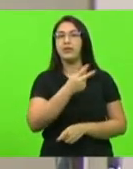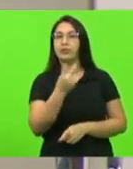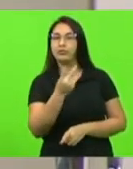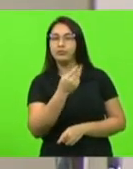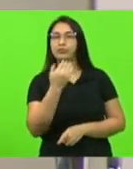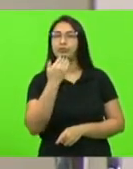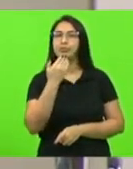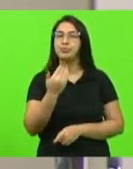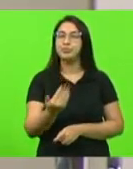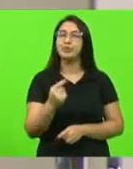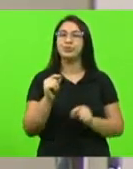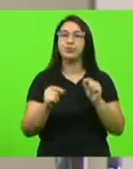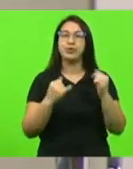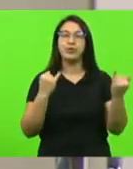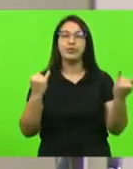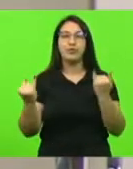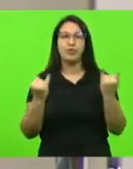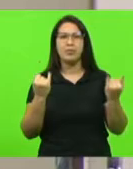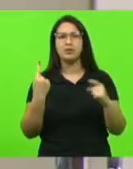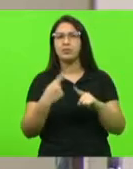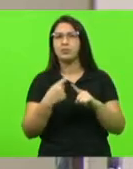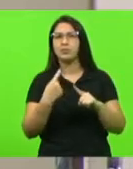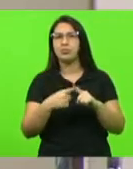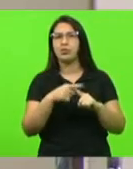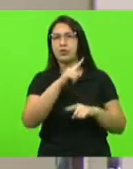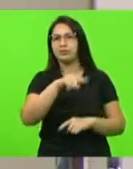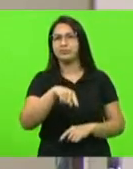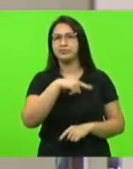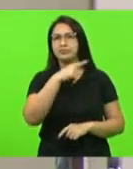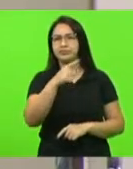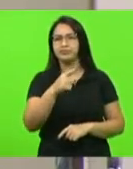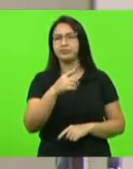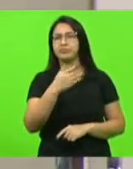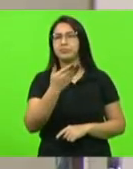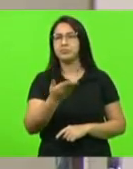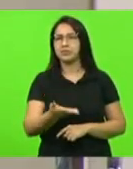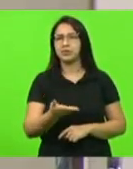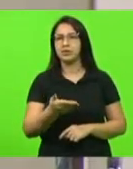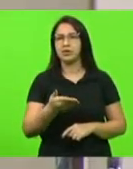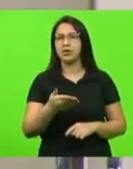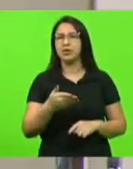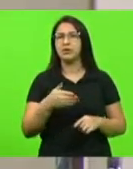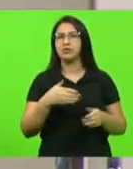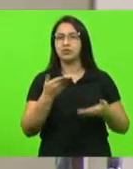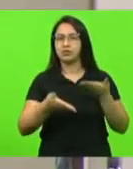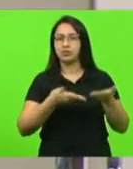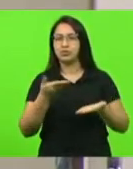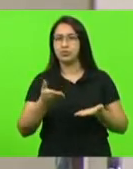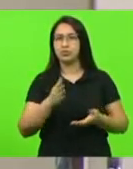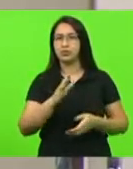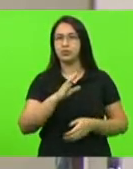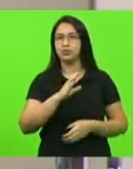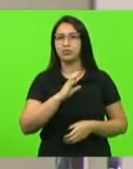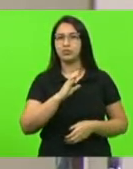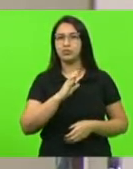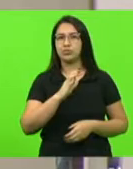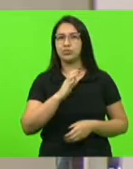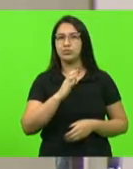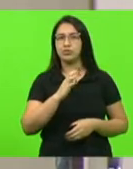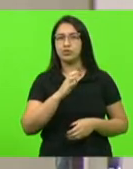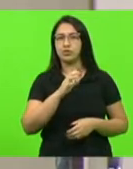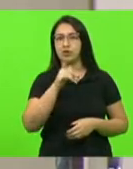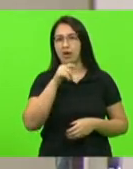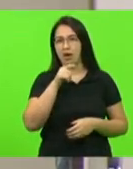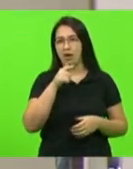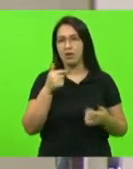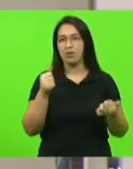informações acerca de desativação da estação de tratamento de esgoto de hipotecas e transferência do